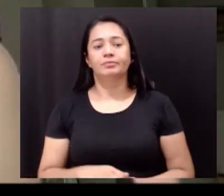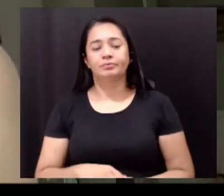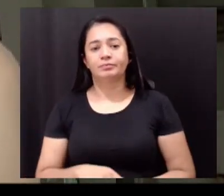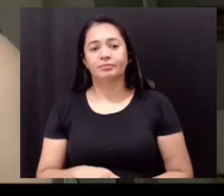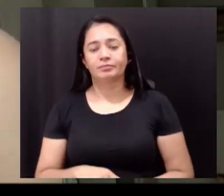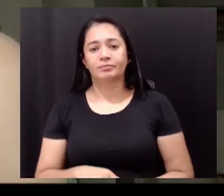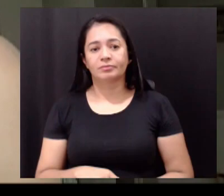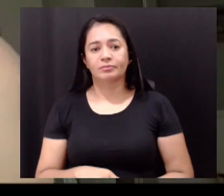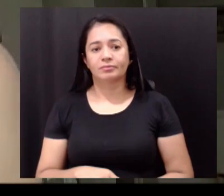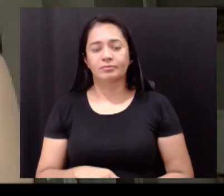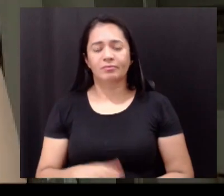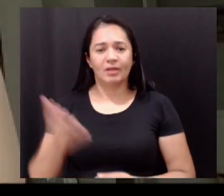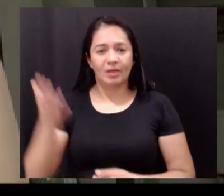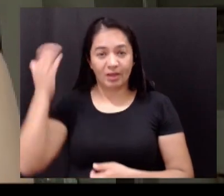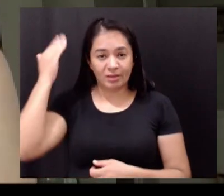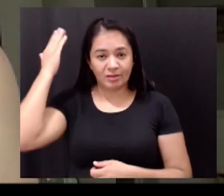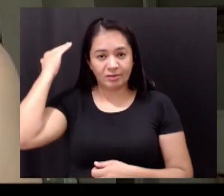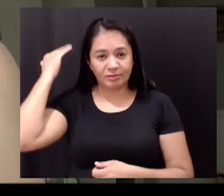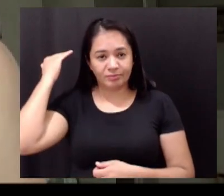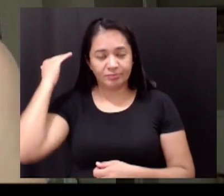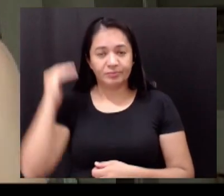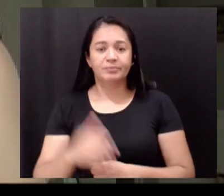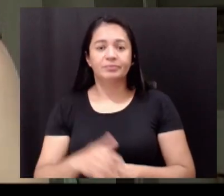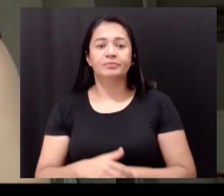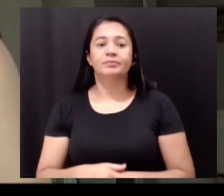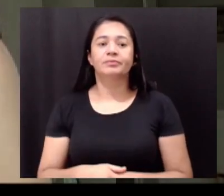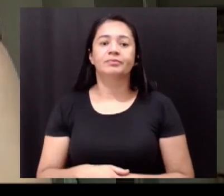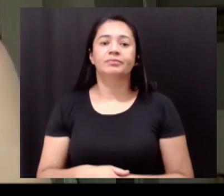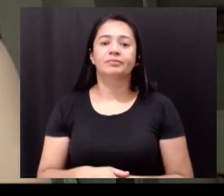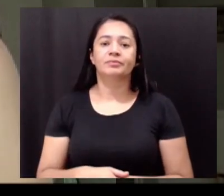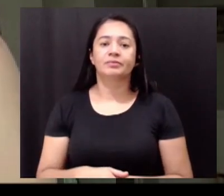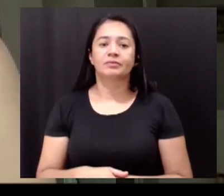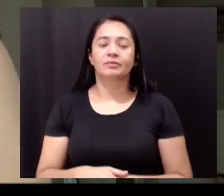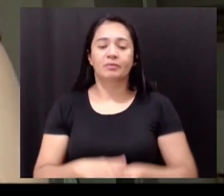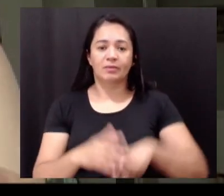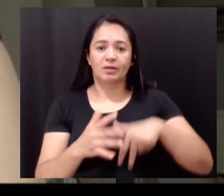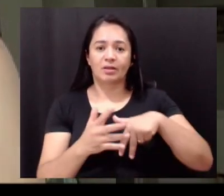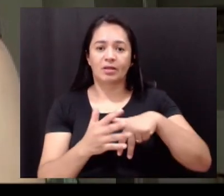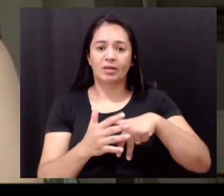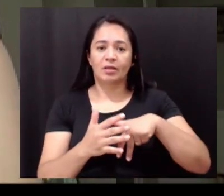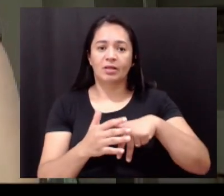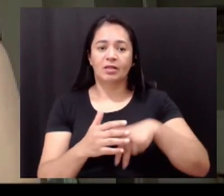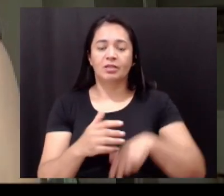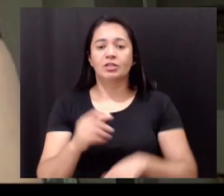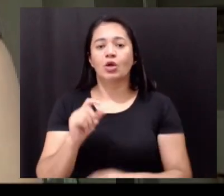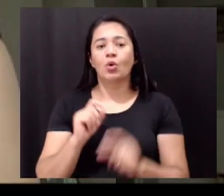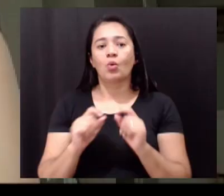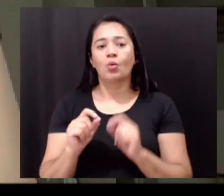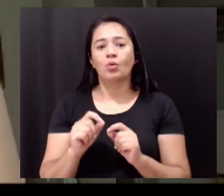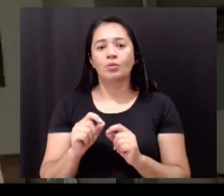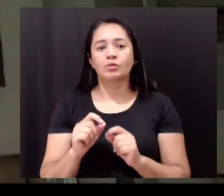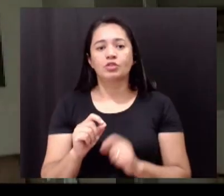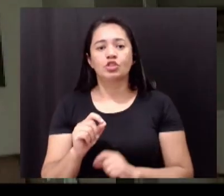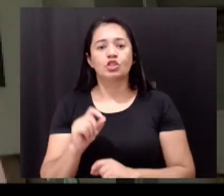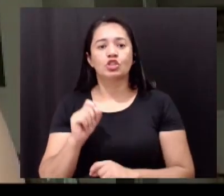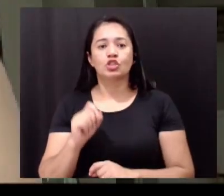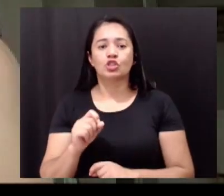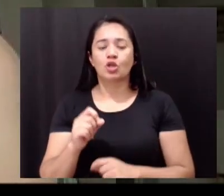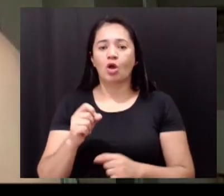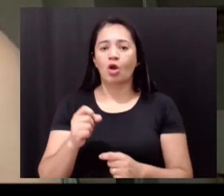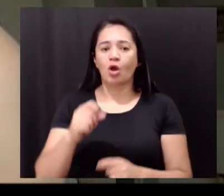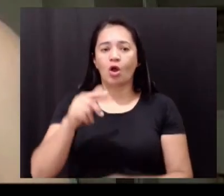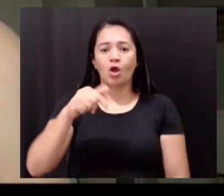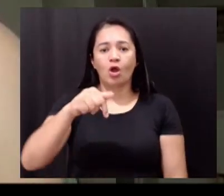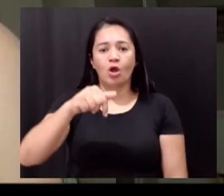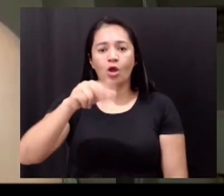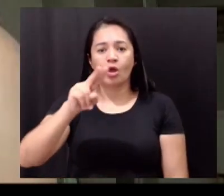antigamente, até pouco tempo atrás, para essas pacientes havia apenas um esquema de quimioterapia junto à